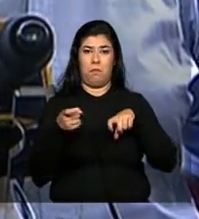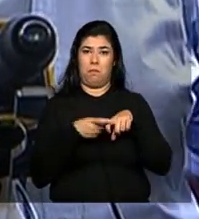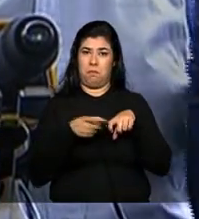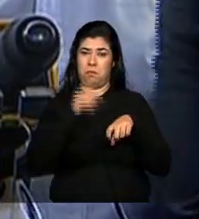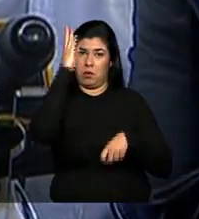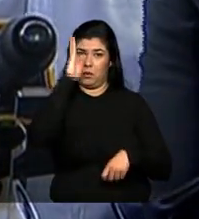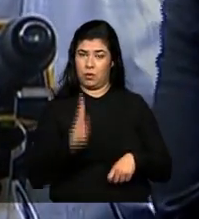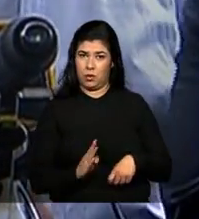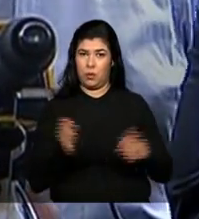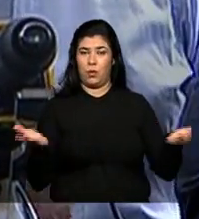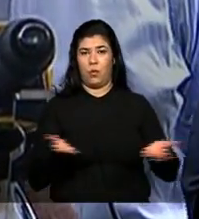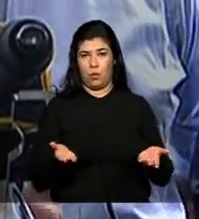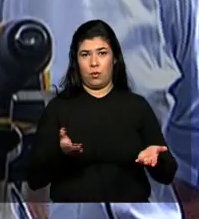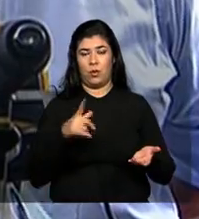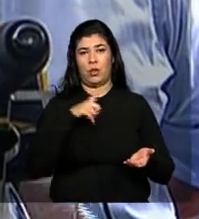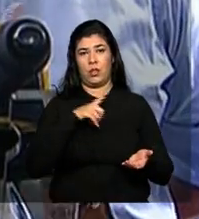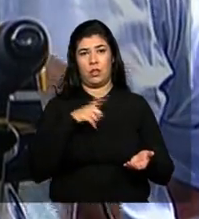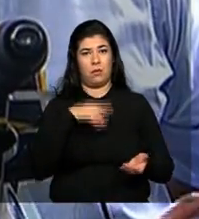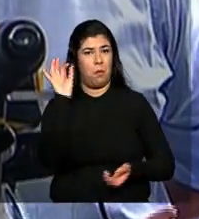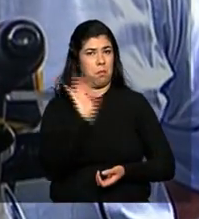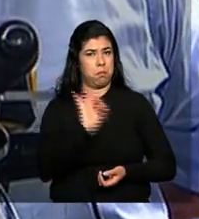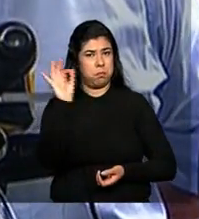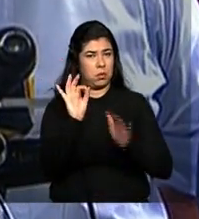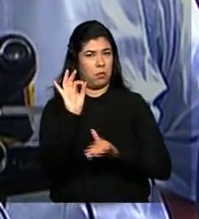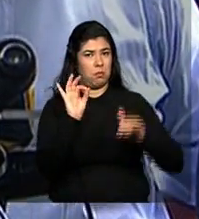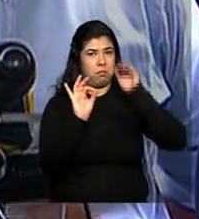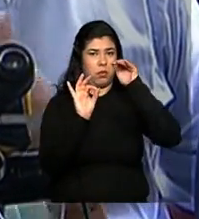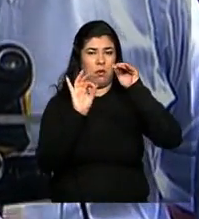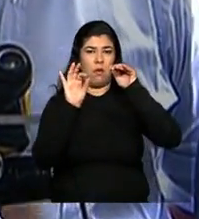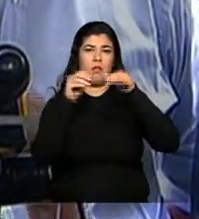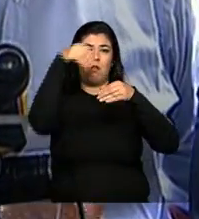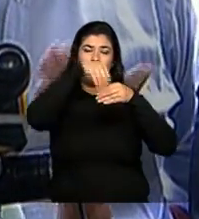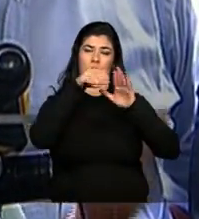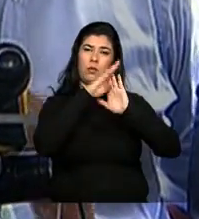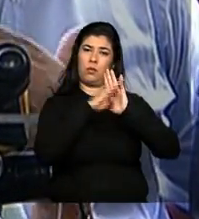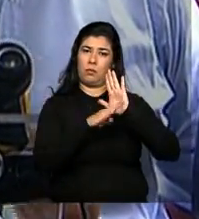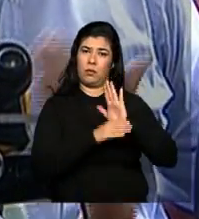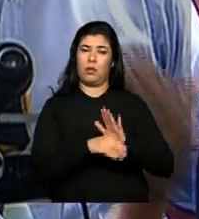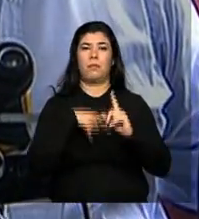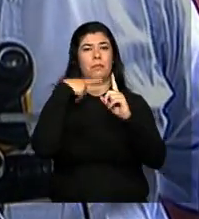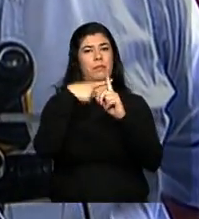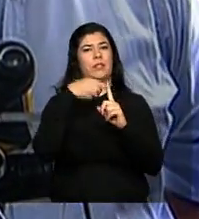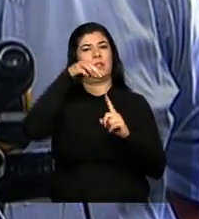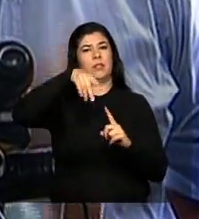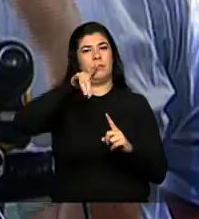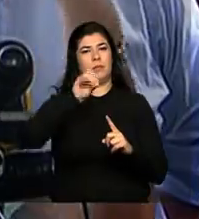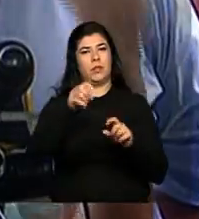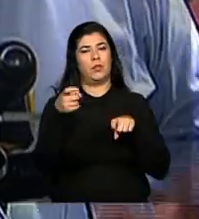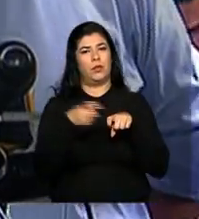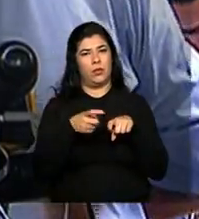brasileiros hoje são uma parte expressiva dos mais velhos. Progressivamente, você vê os médicos